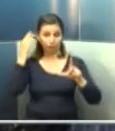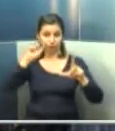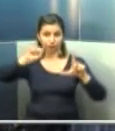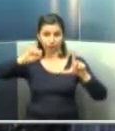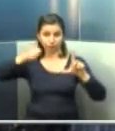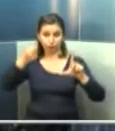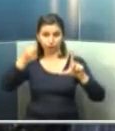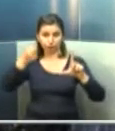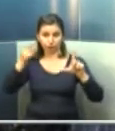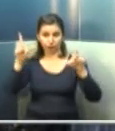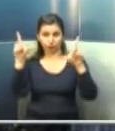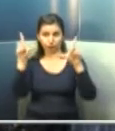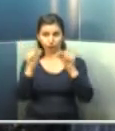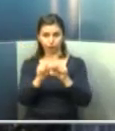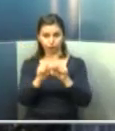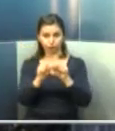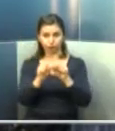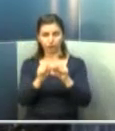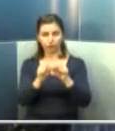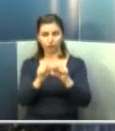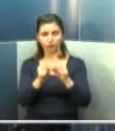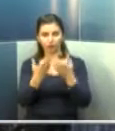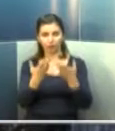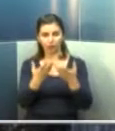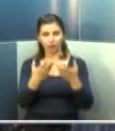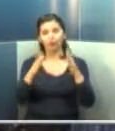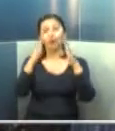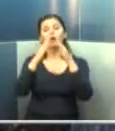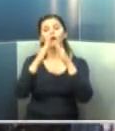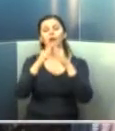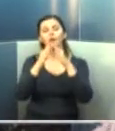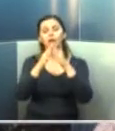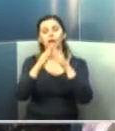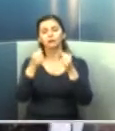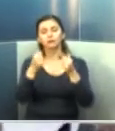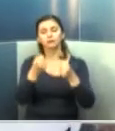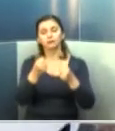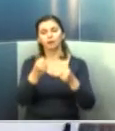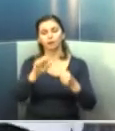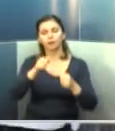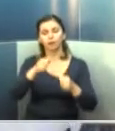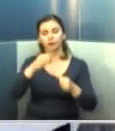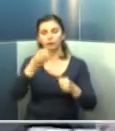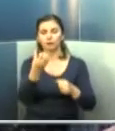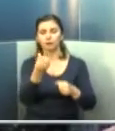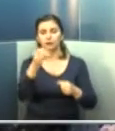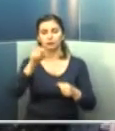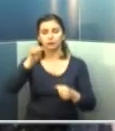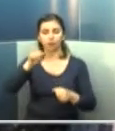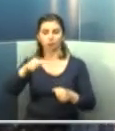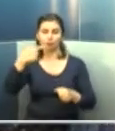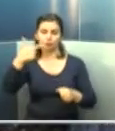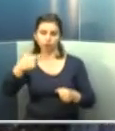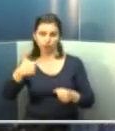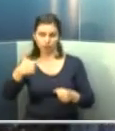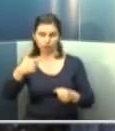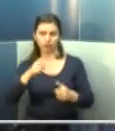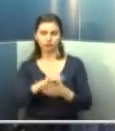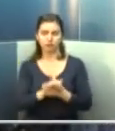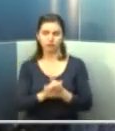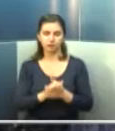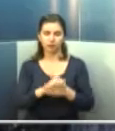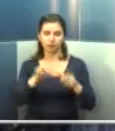em cada pode assistir à programação da tv câmara é é só sintonizar no canal 60.2 da sua tv